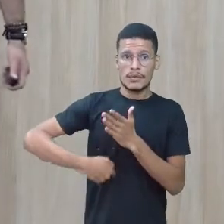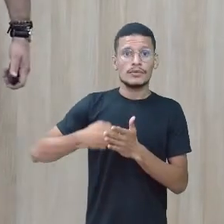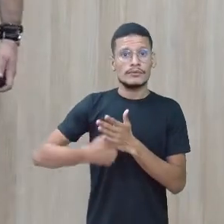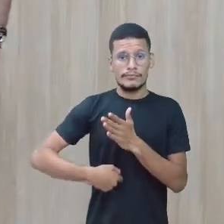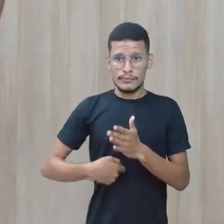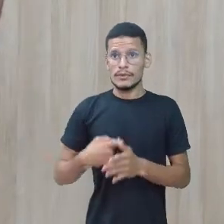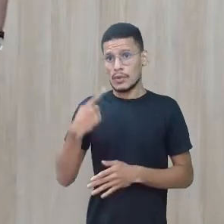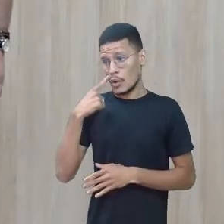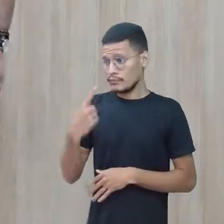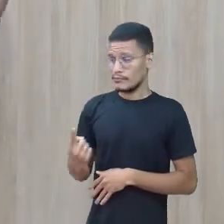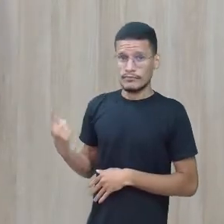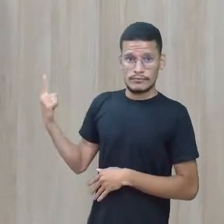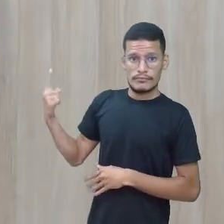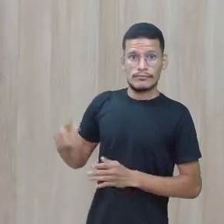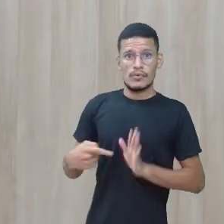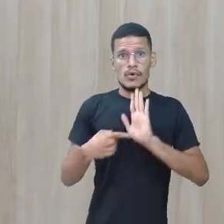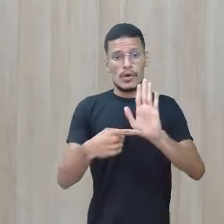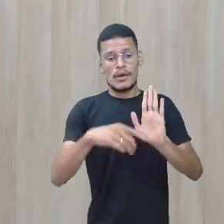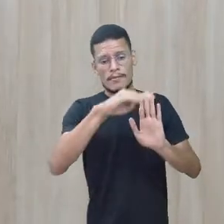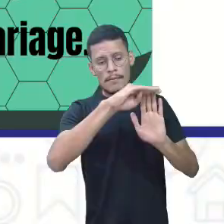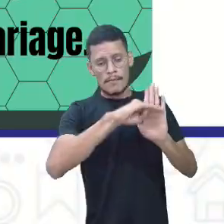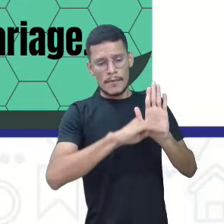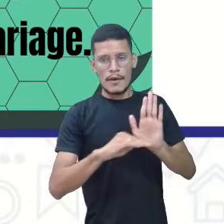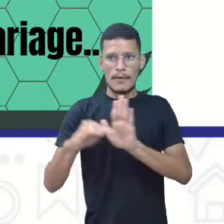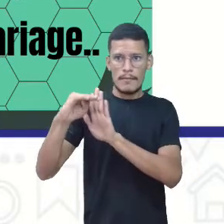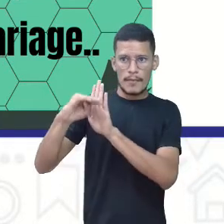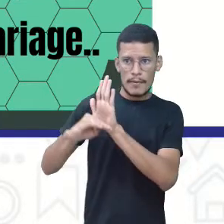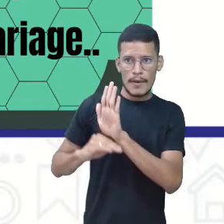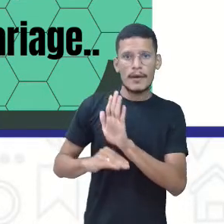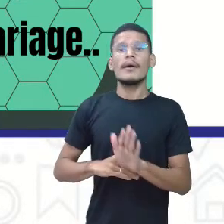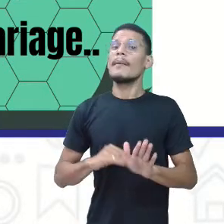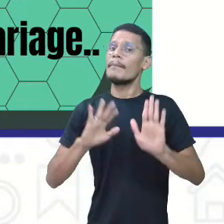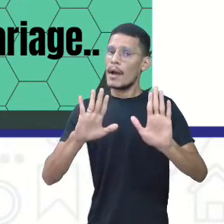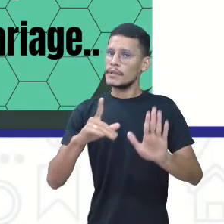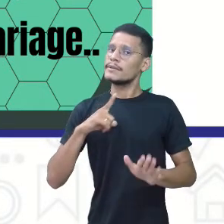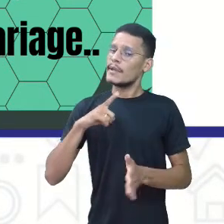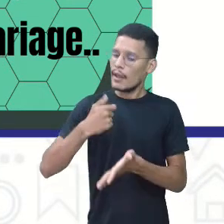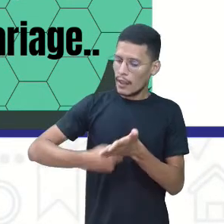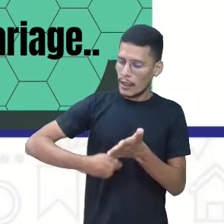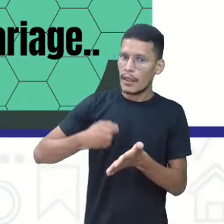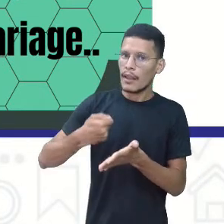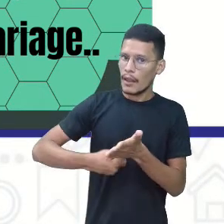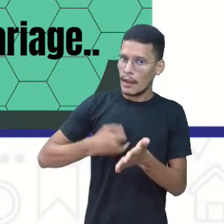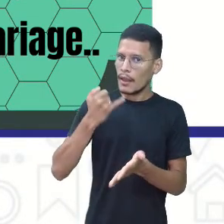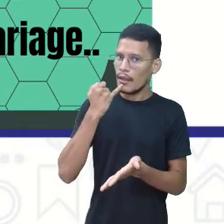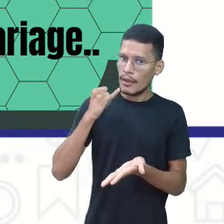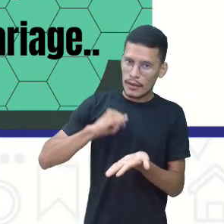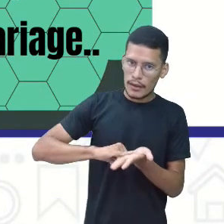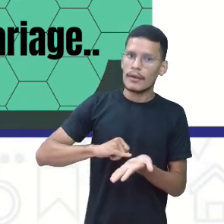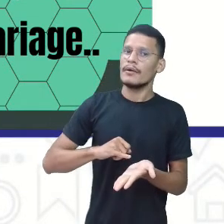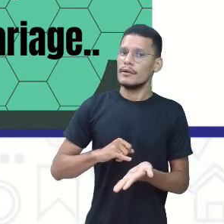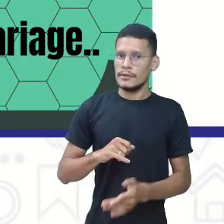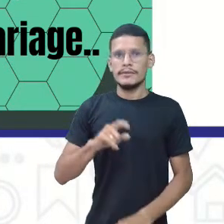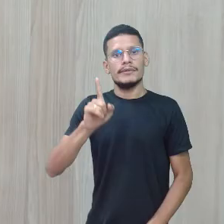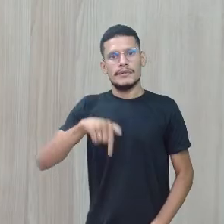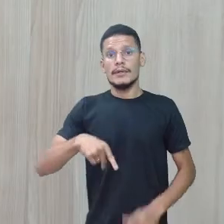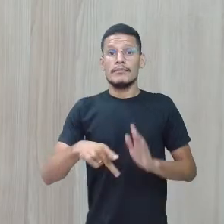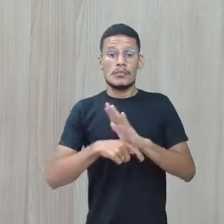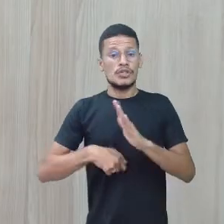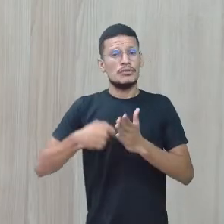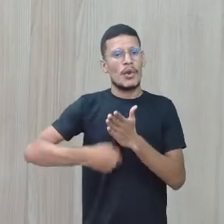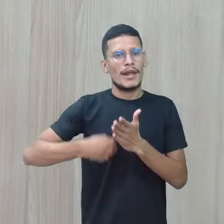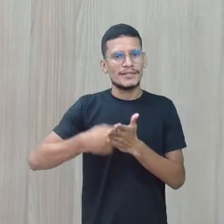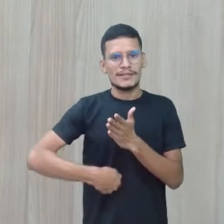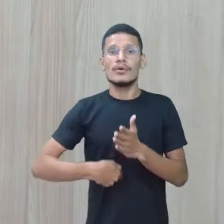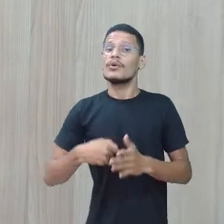gente listou as principais, mas era tributo demais que essa galera pagava, né? A relação de exploração muito grande, né? Enquanto